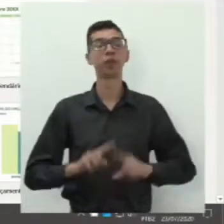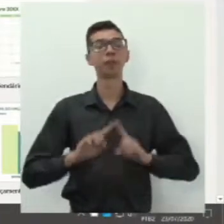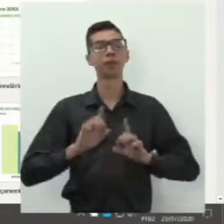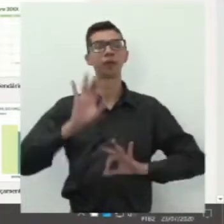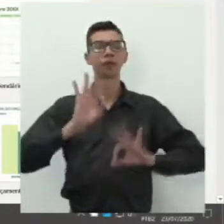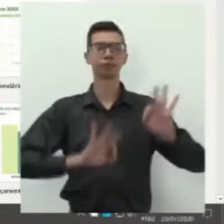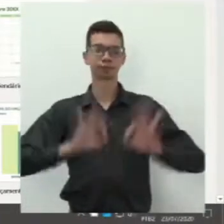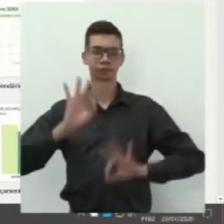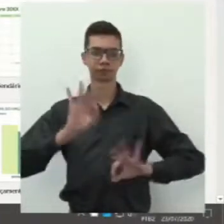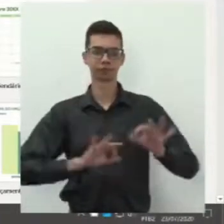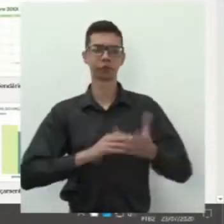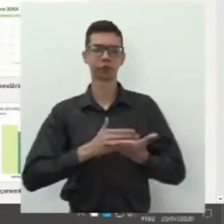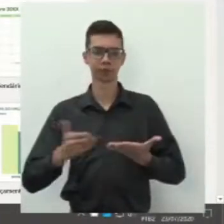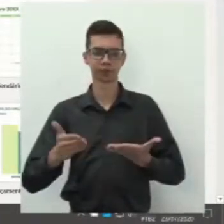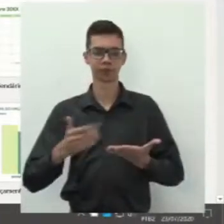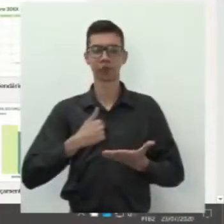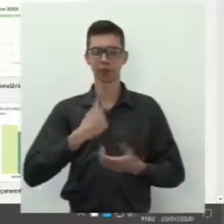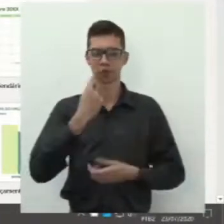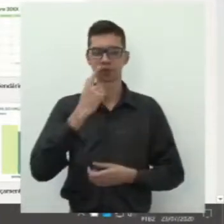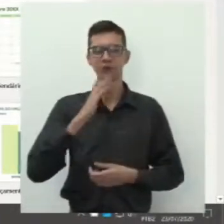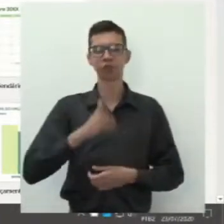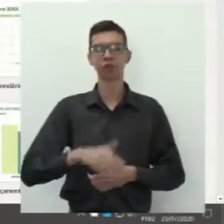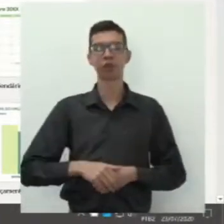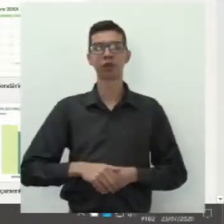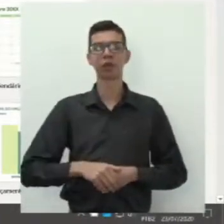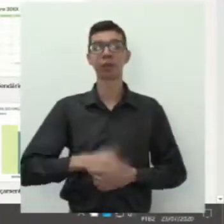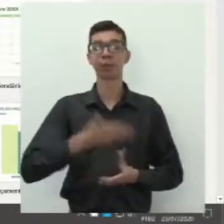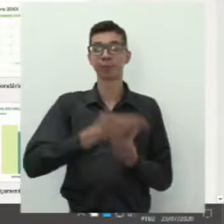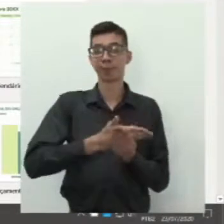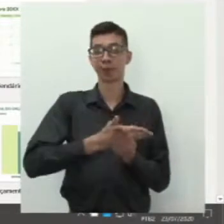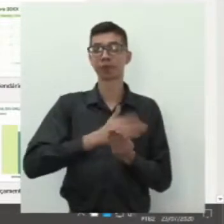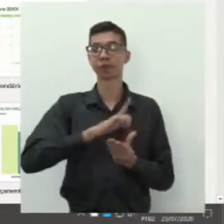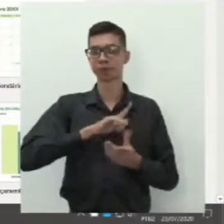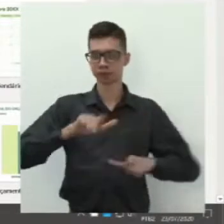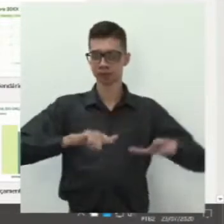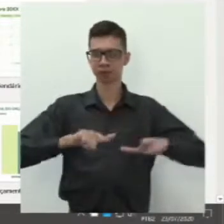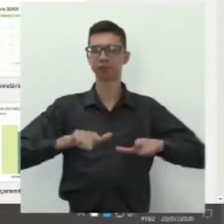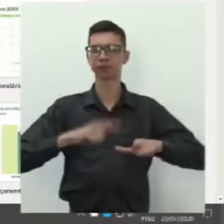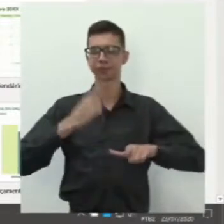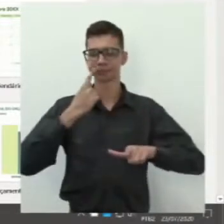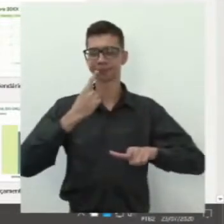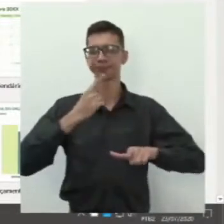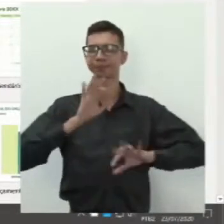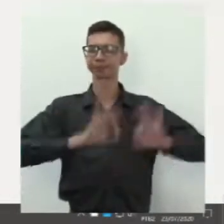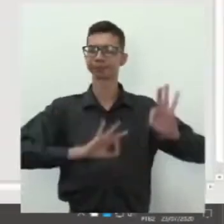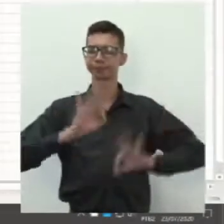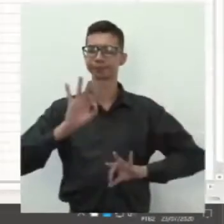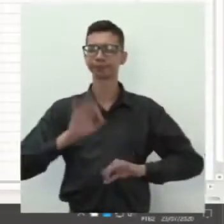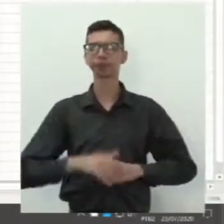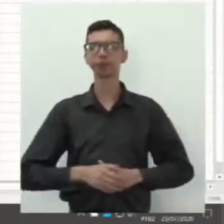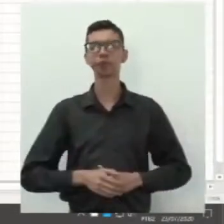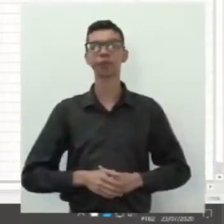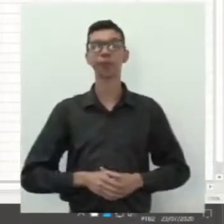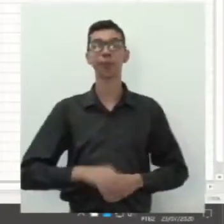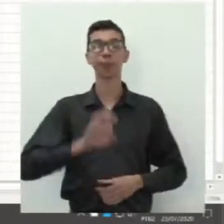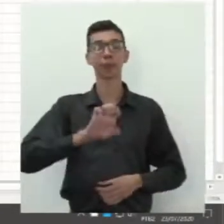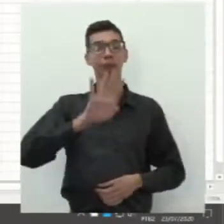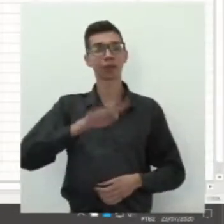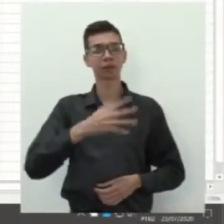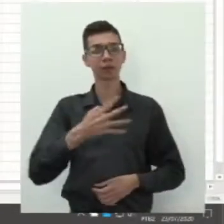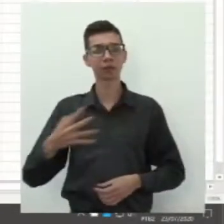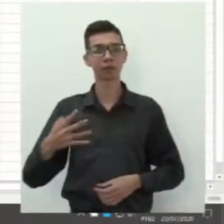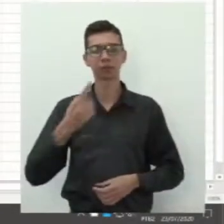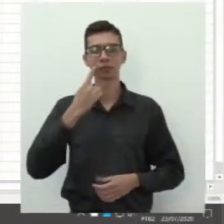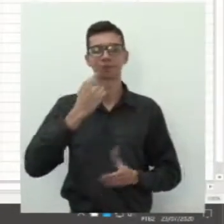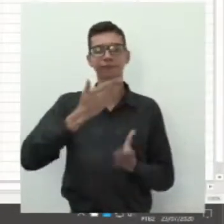tenho um plano uma pasta de trabalho aqui. Né? No Excel, a pasta de trabalho, quando a gente clica aqui,